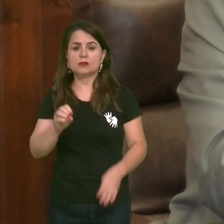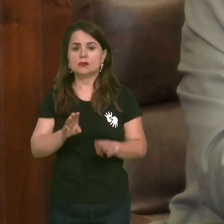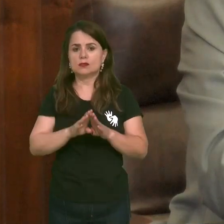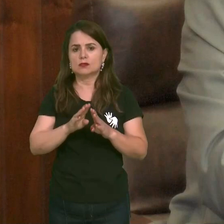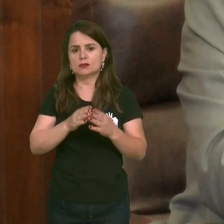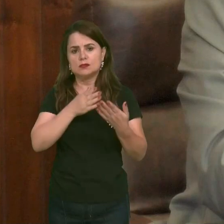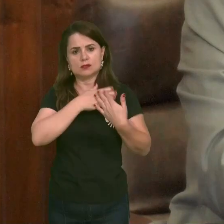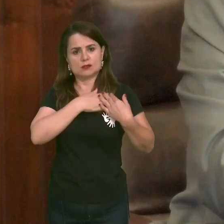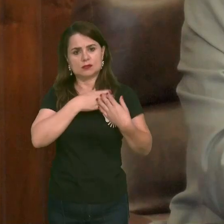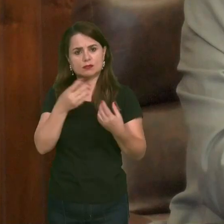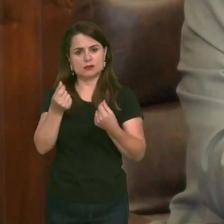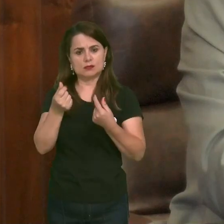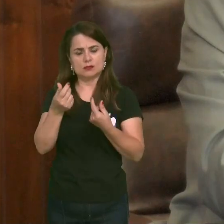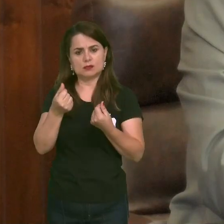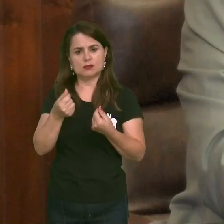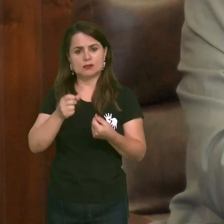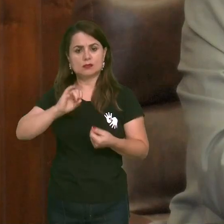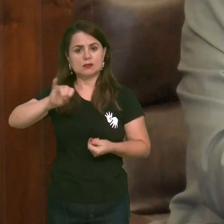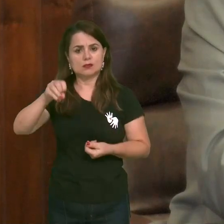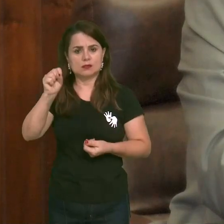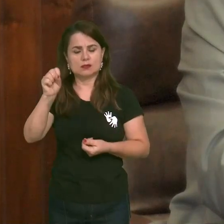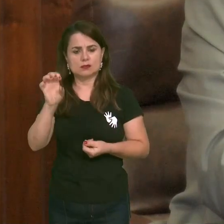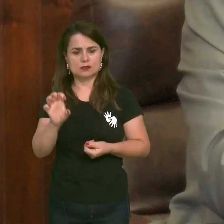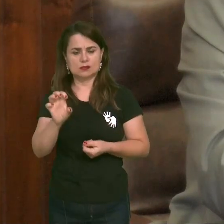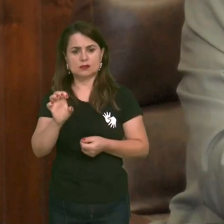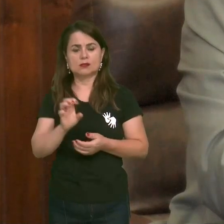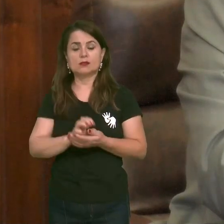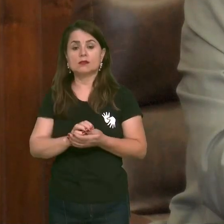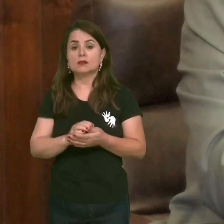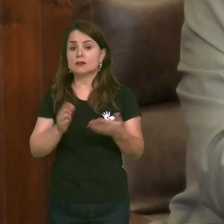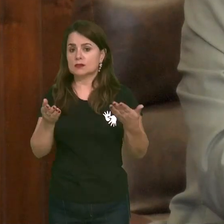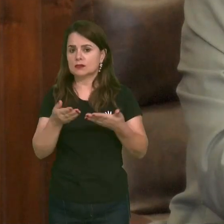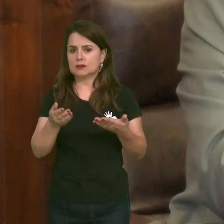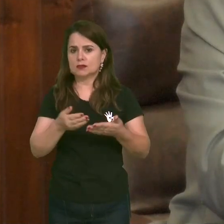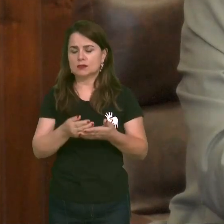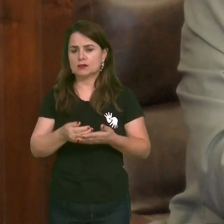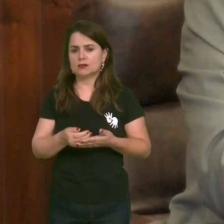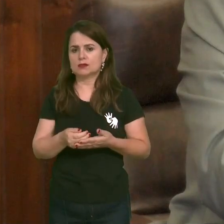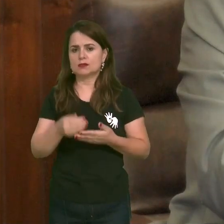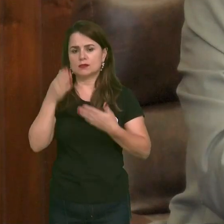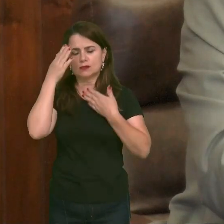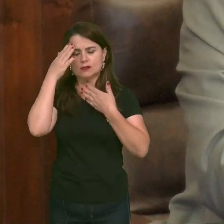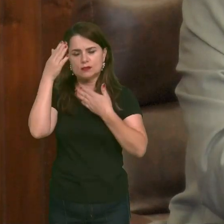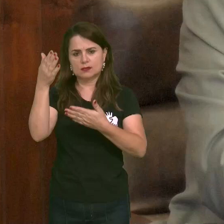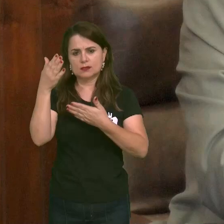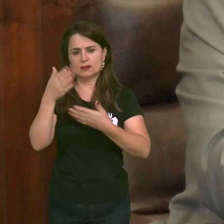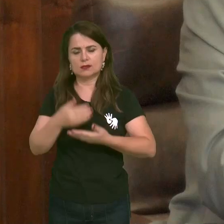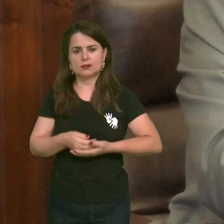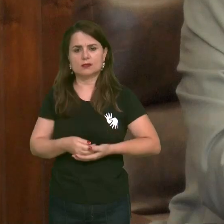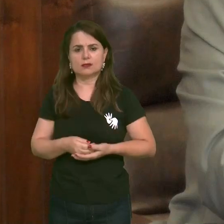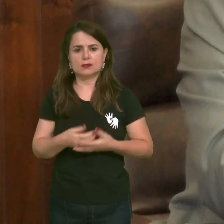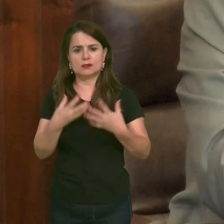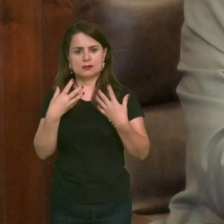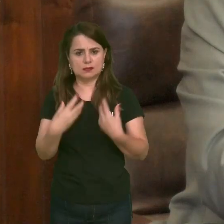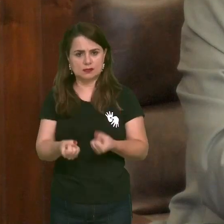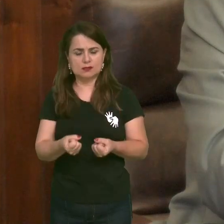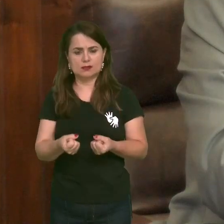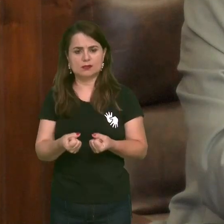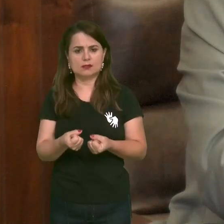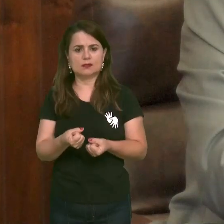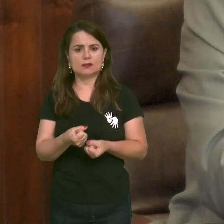diárias duas e dois terços diária para cada participante aproveitando a oportunidade para renovar o nosso protestos elevado a estima